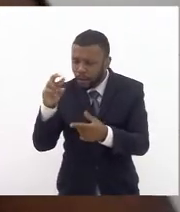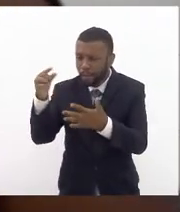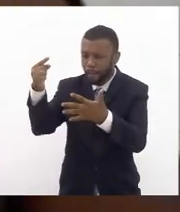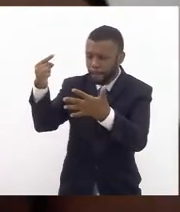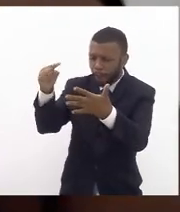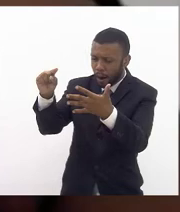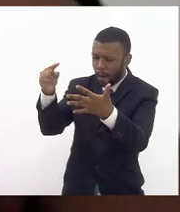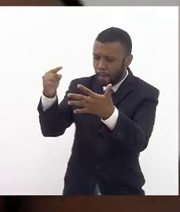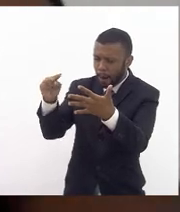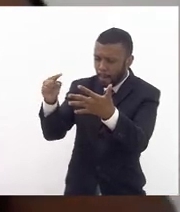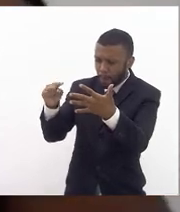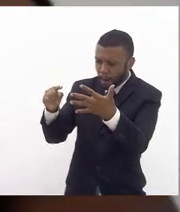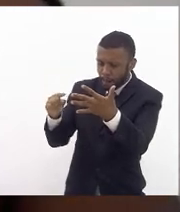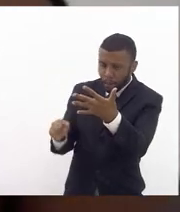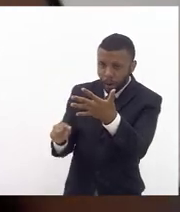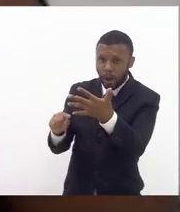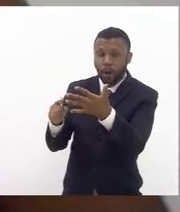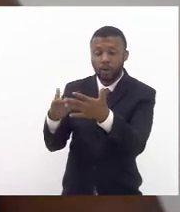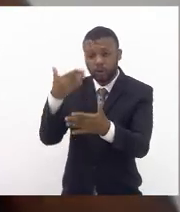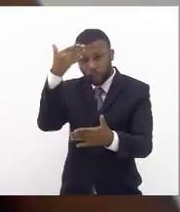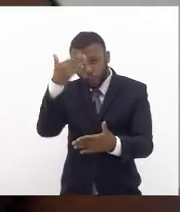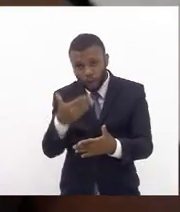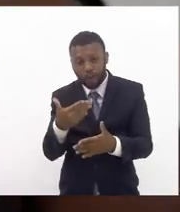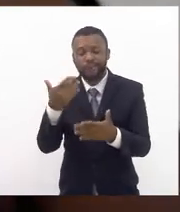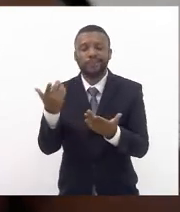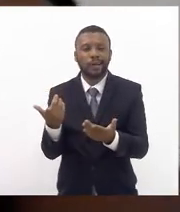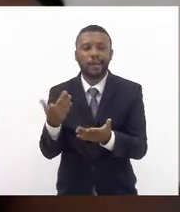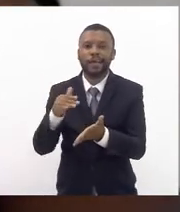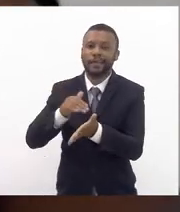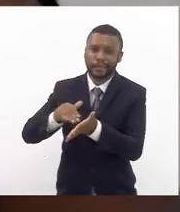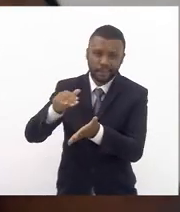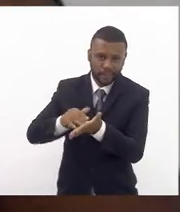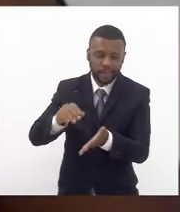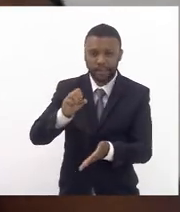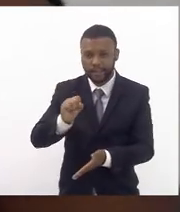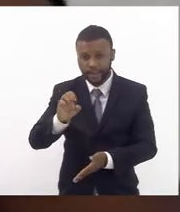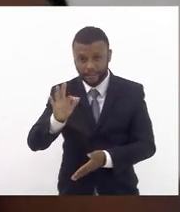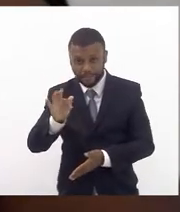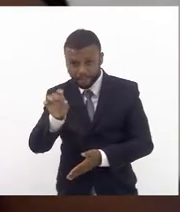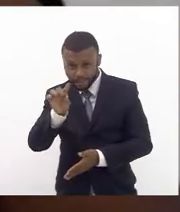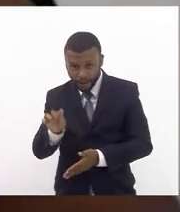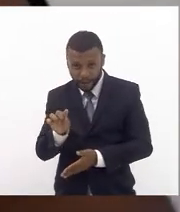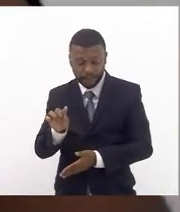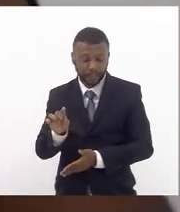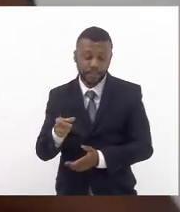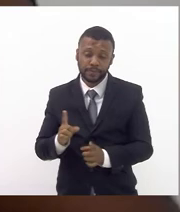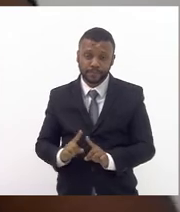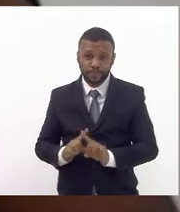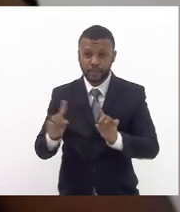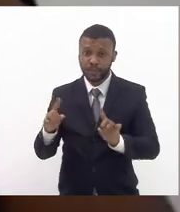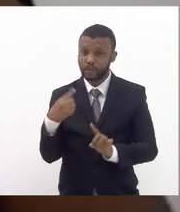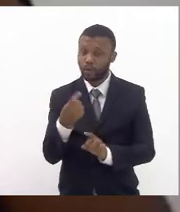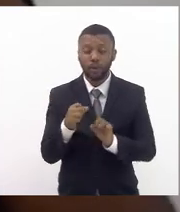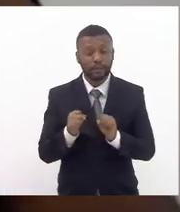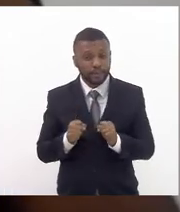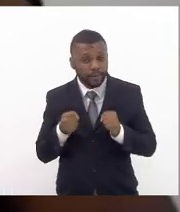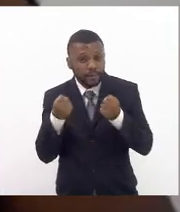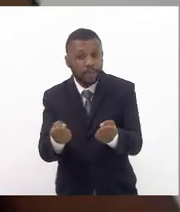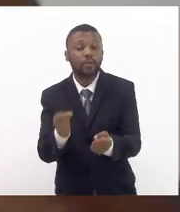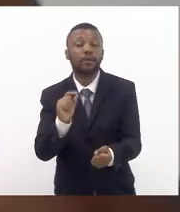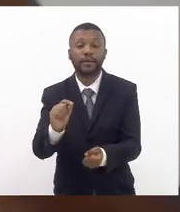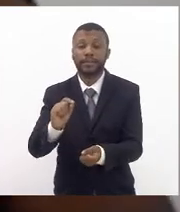do que consta nos portais da Cefaz, da Secretaria de Fazenda. O que a gente defende é que a